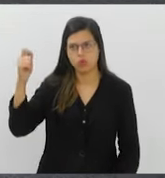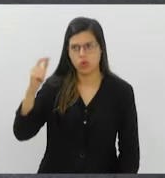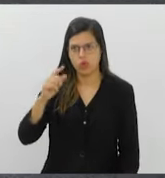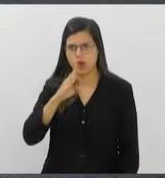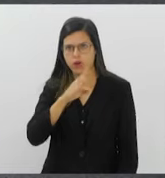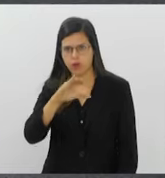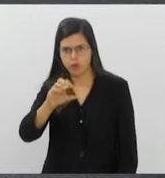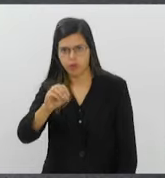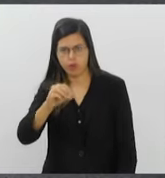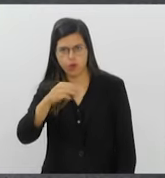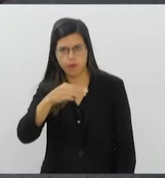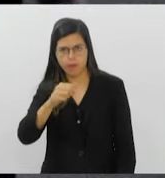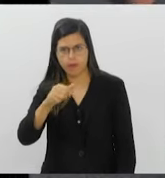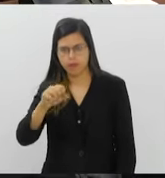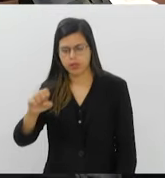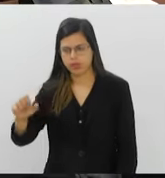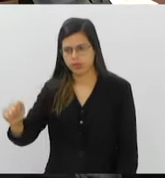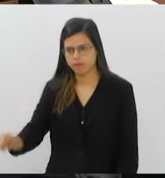biomassa.